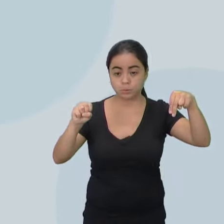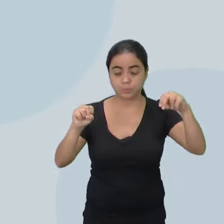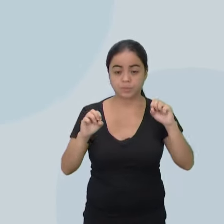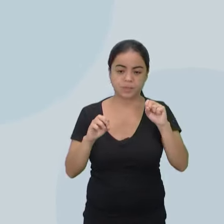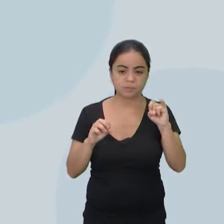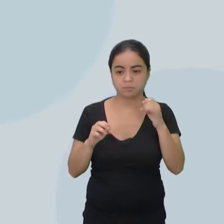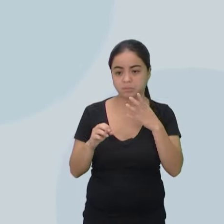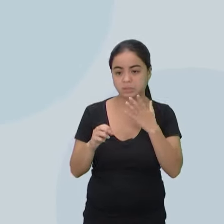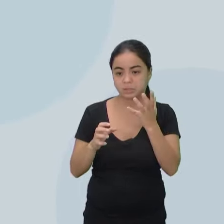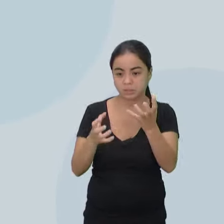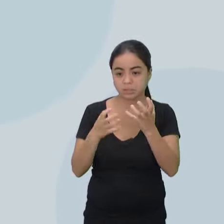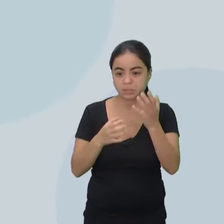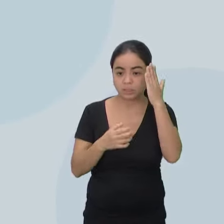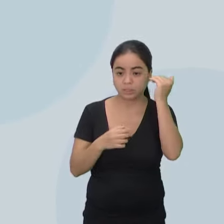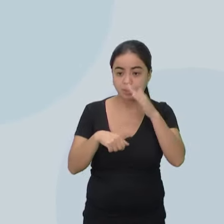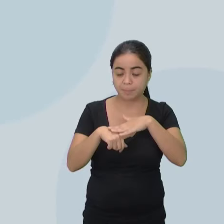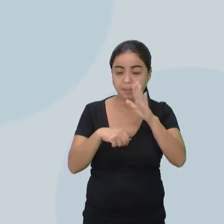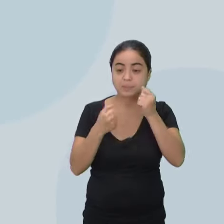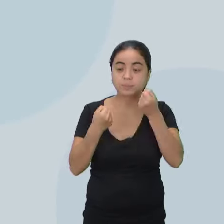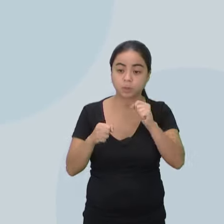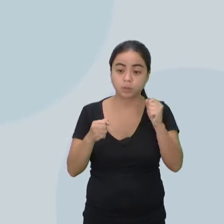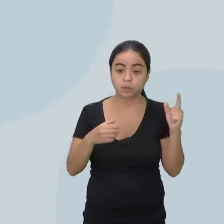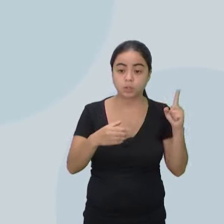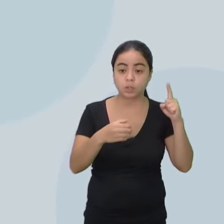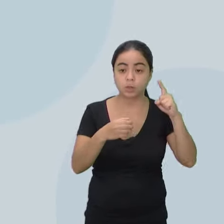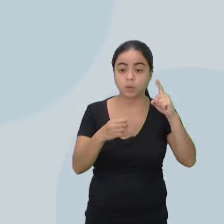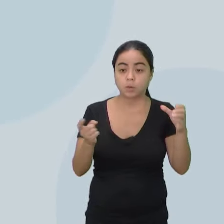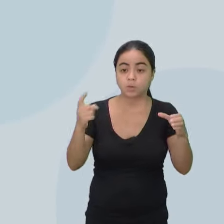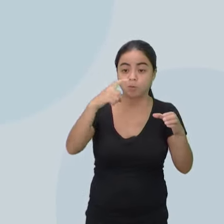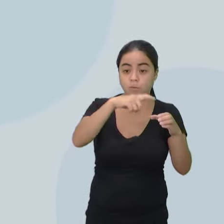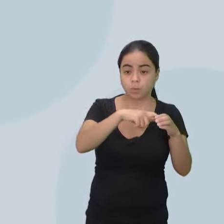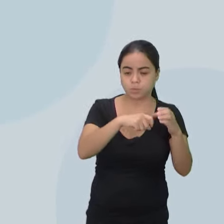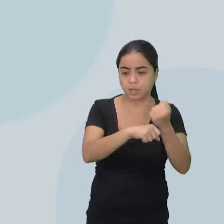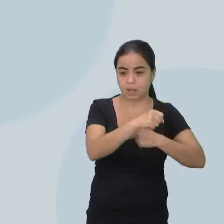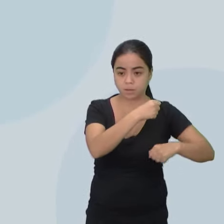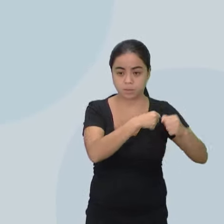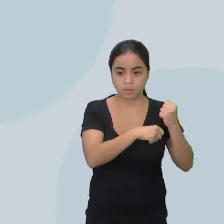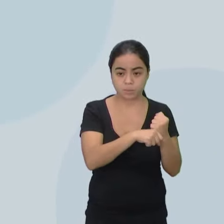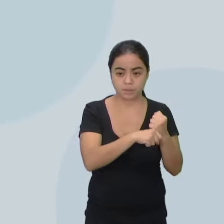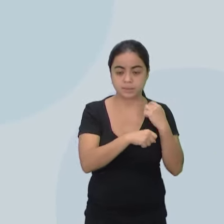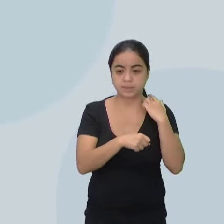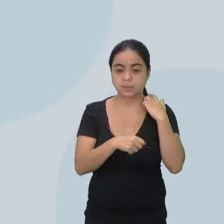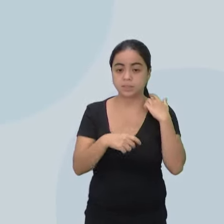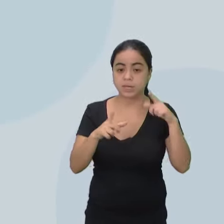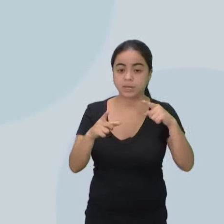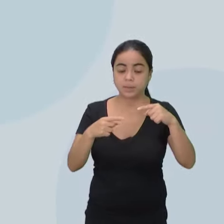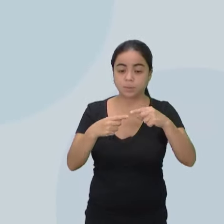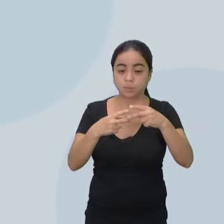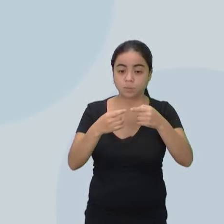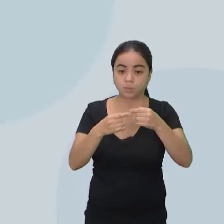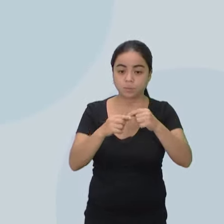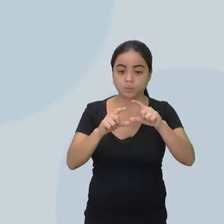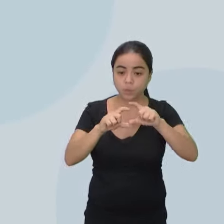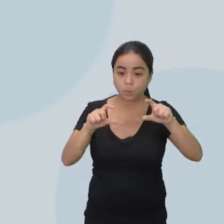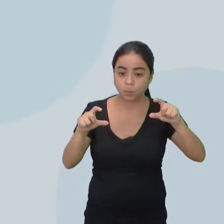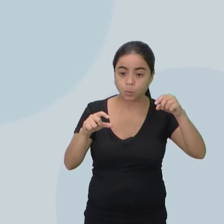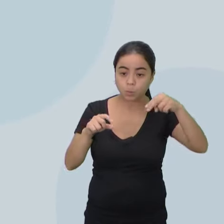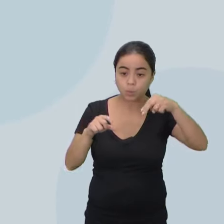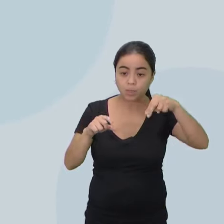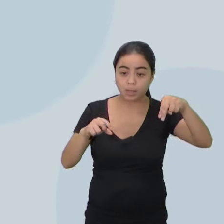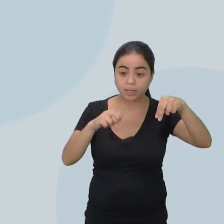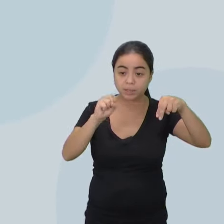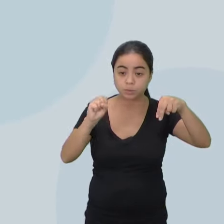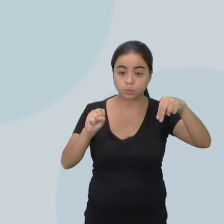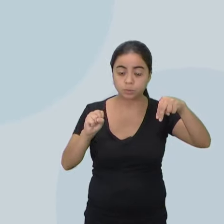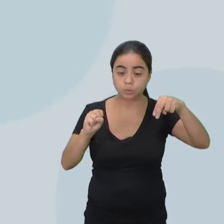você quiser saber mais, você pode voltar ao currículo em ação do ano passado. E em torno deste campo, né, deste